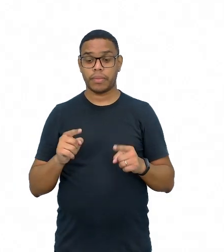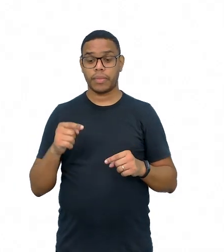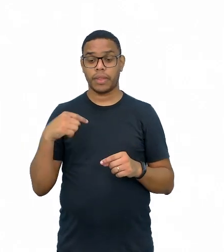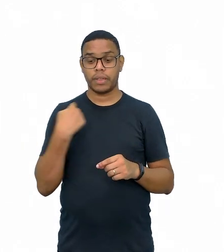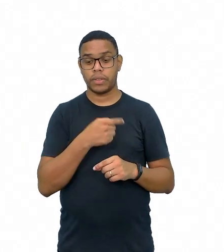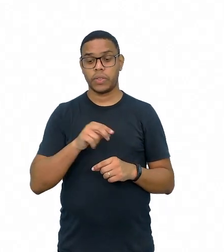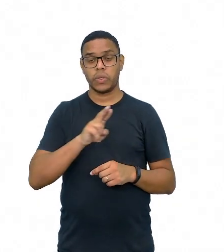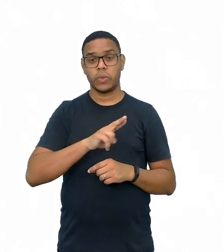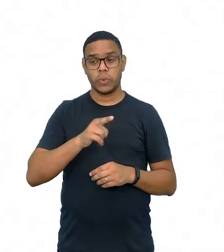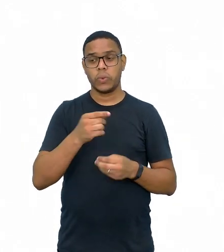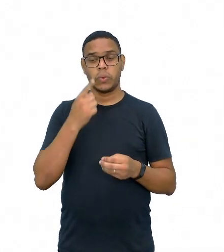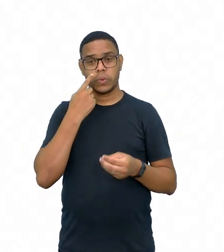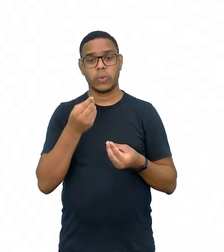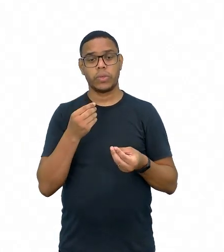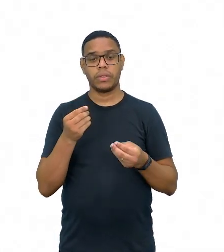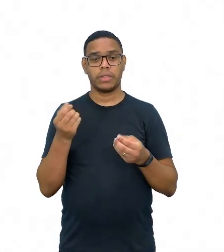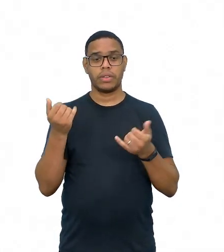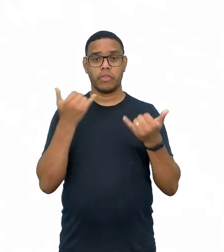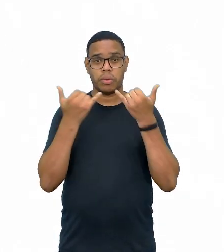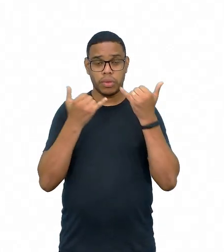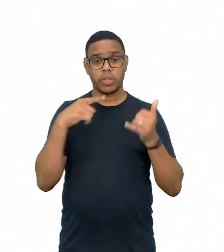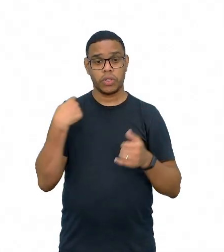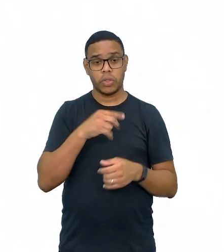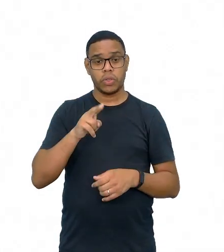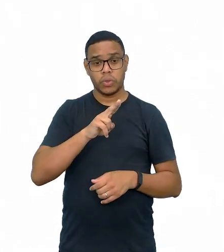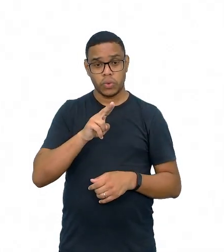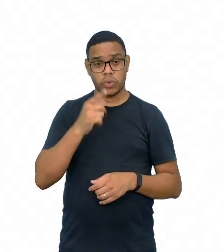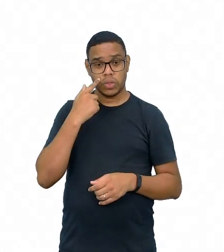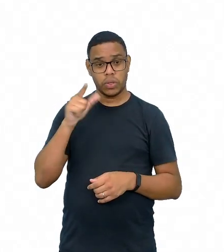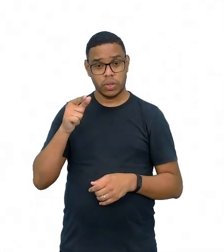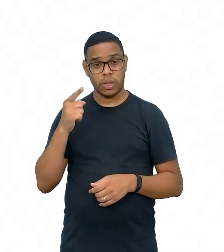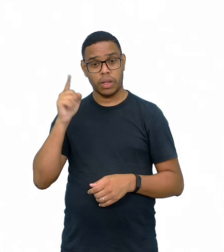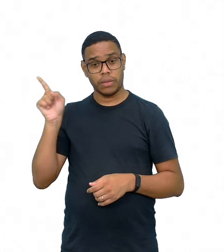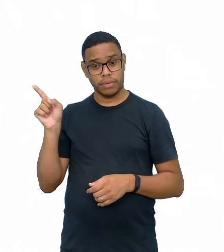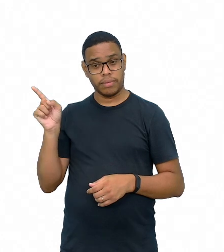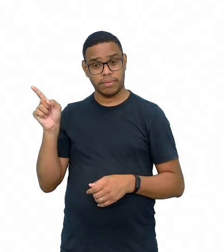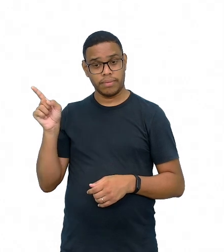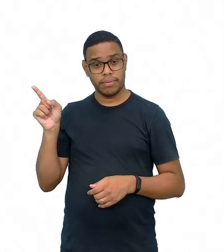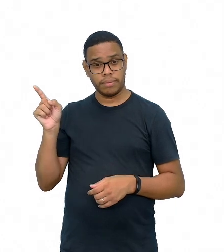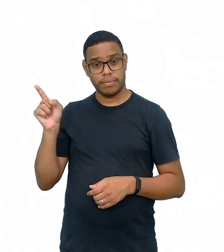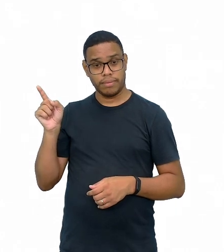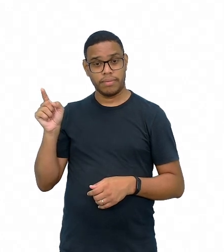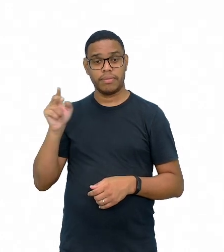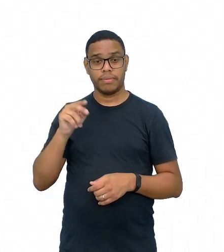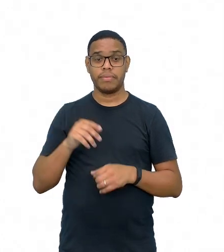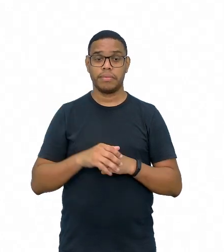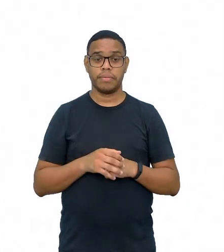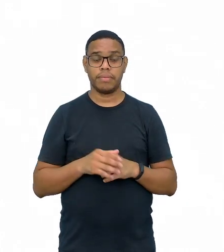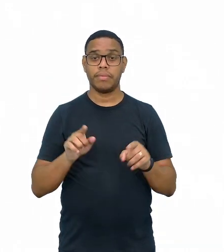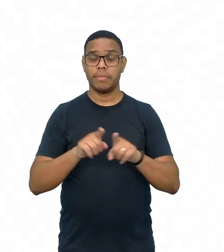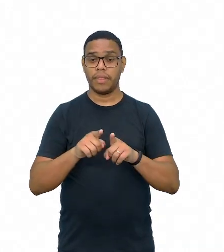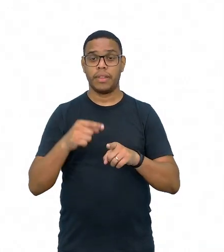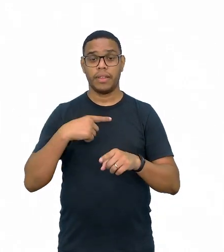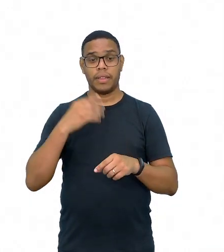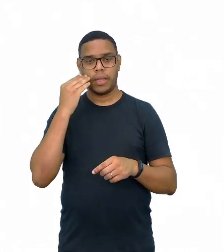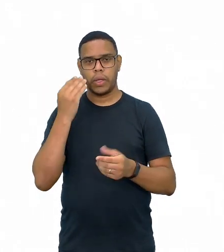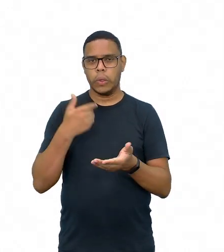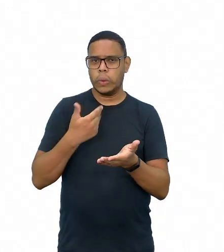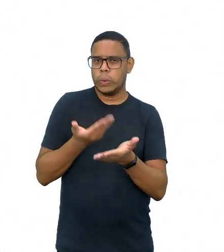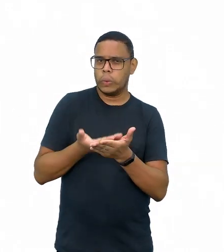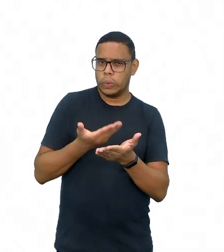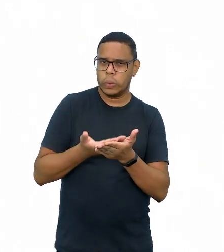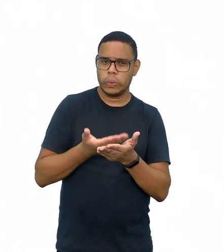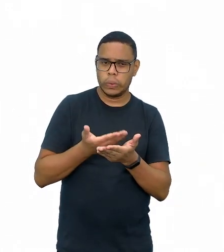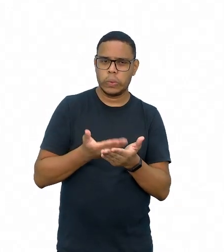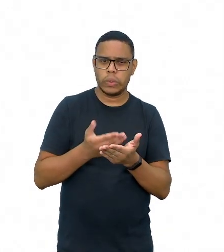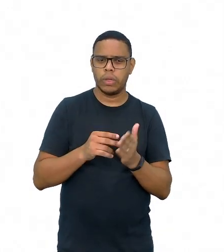não usa esse dado, a gente usa esse dado, a gente usa esse dado. Até eu estava aqui estudando,